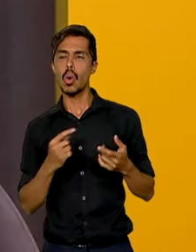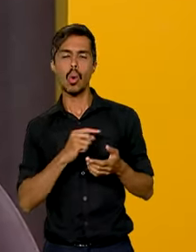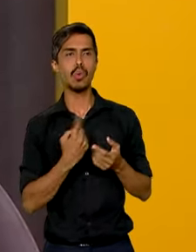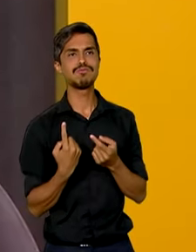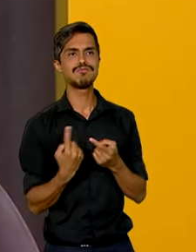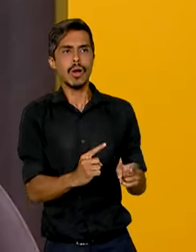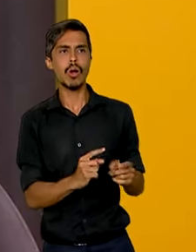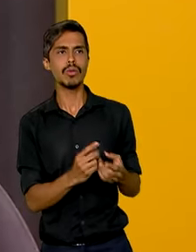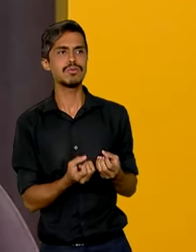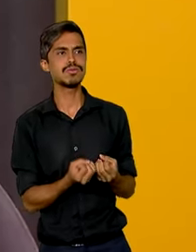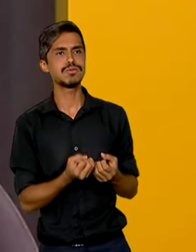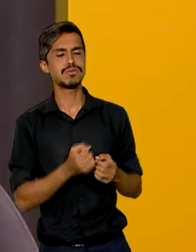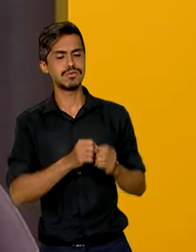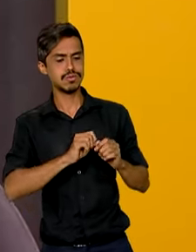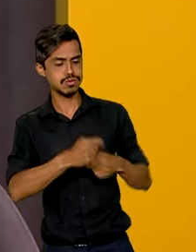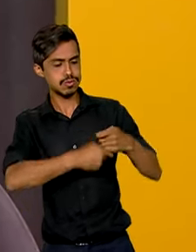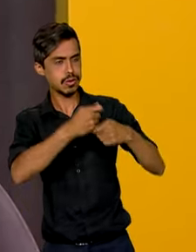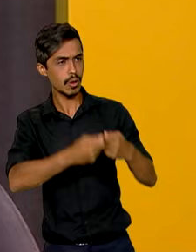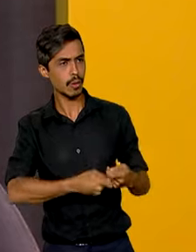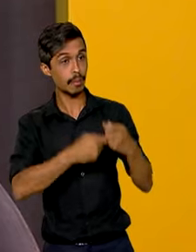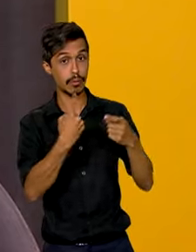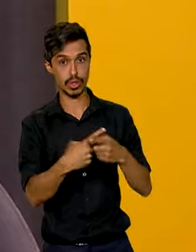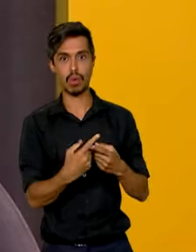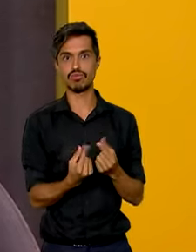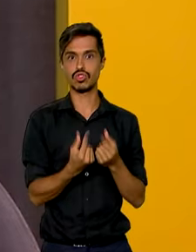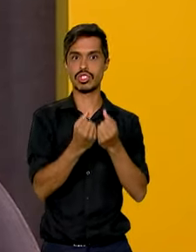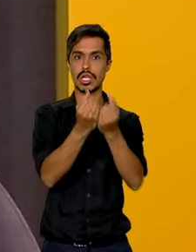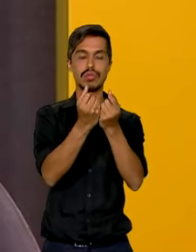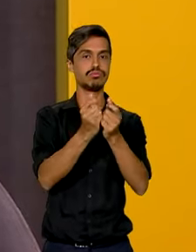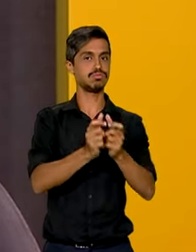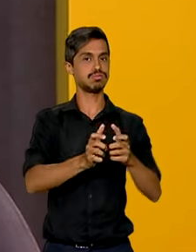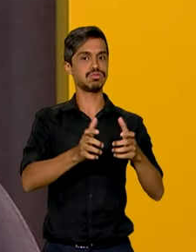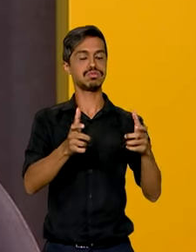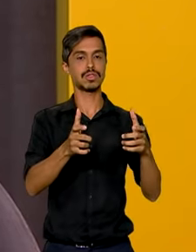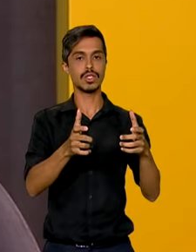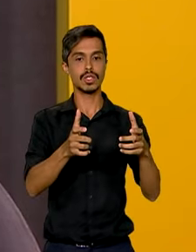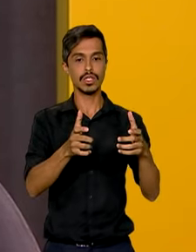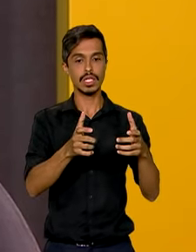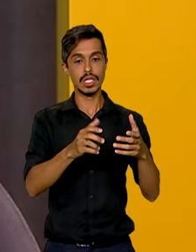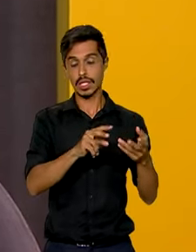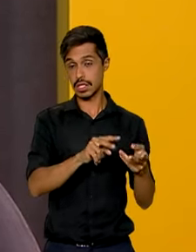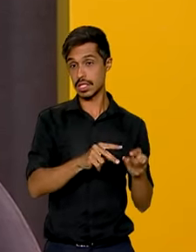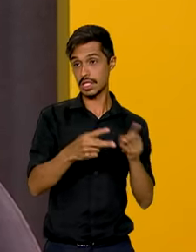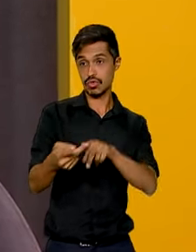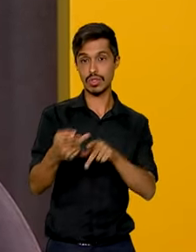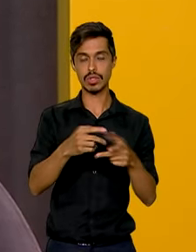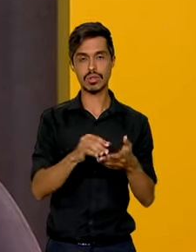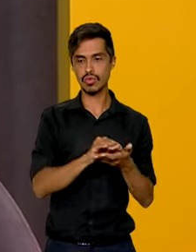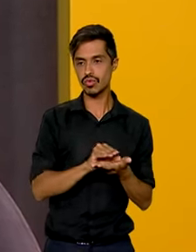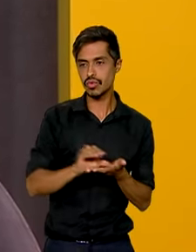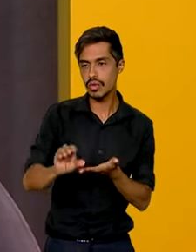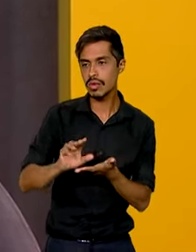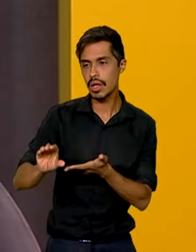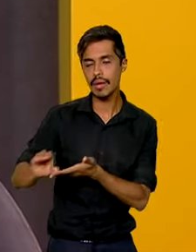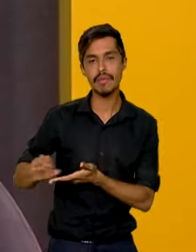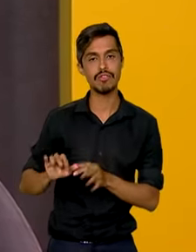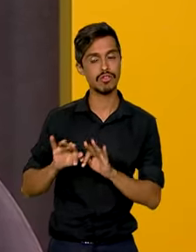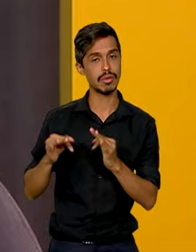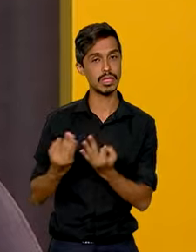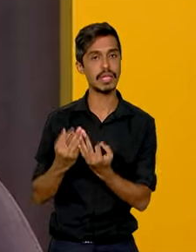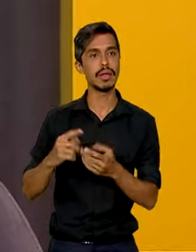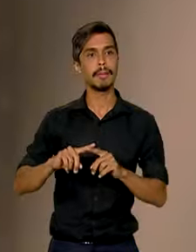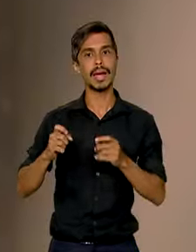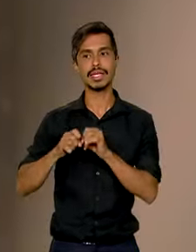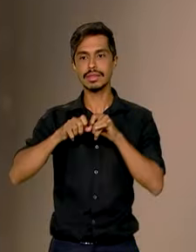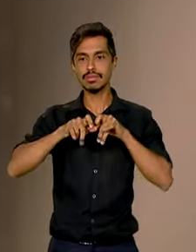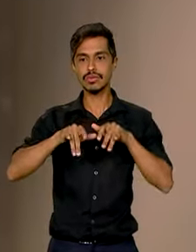é um volume de dinheiro que é transferido na forma de renda para essas pessoas, mas que circula em